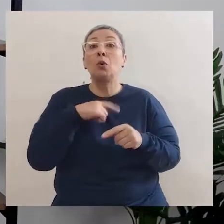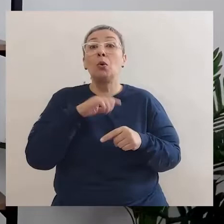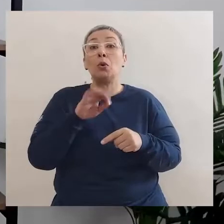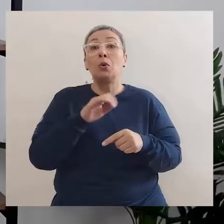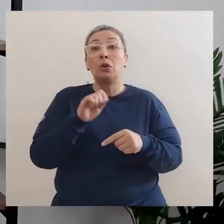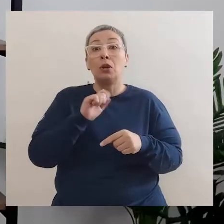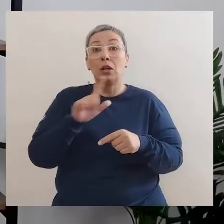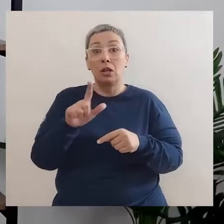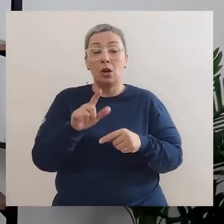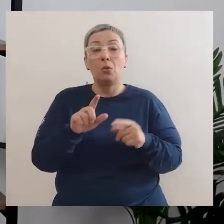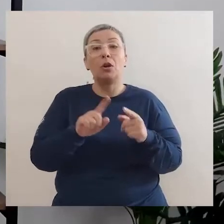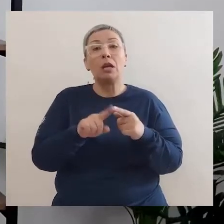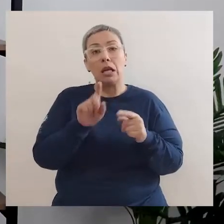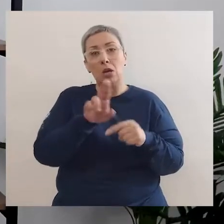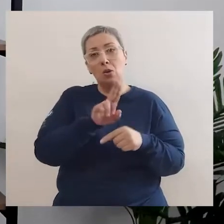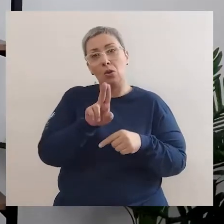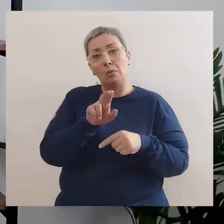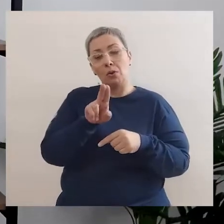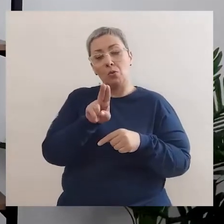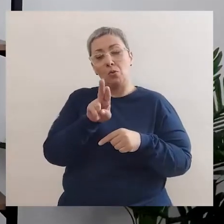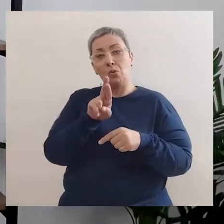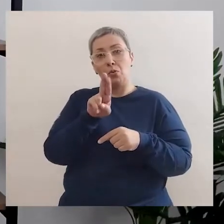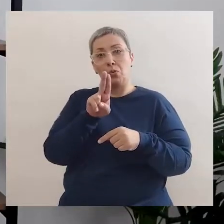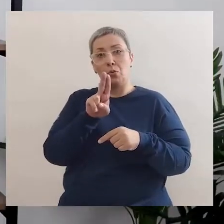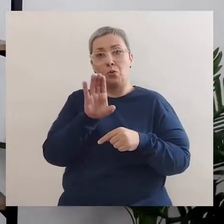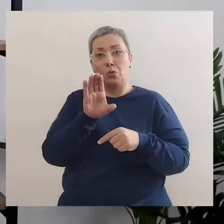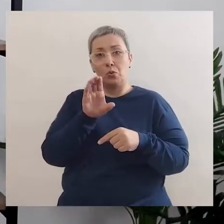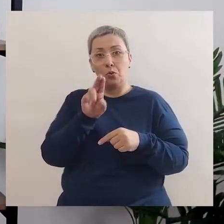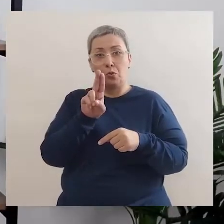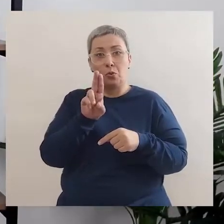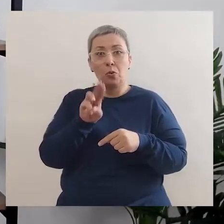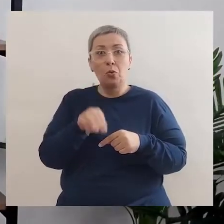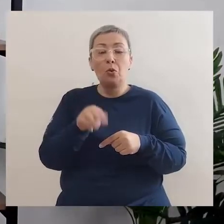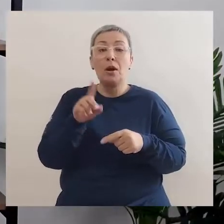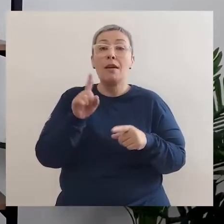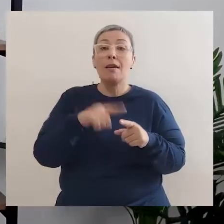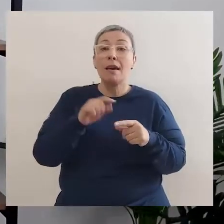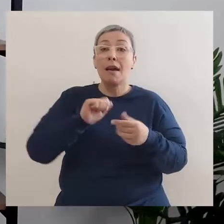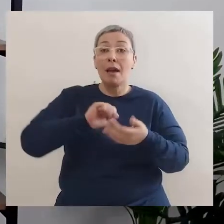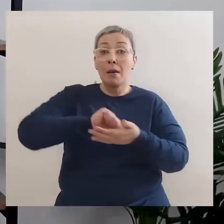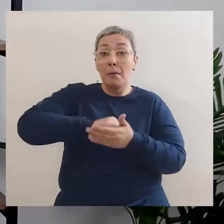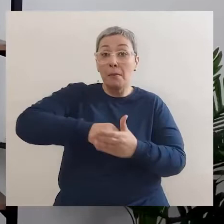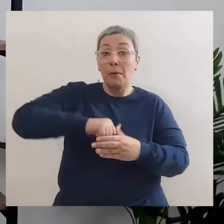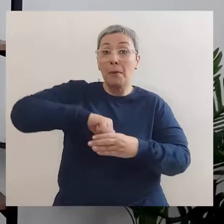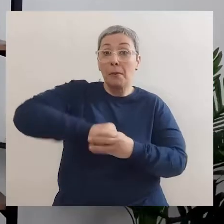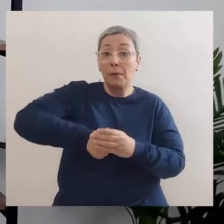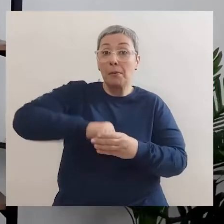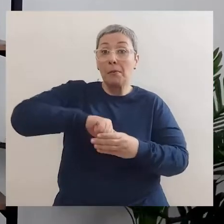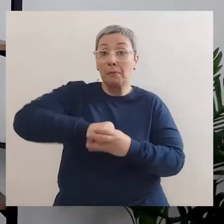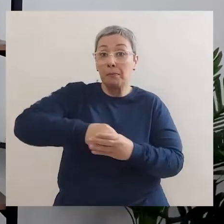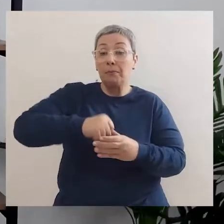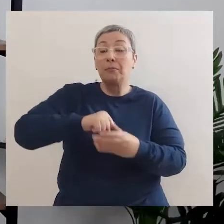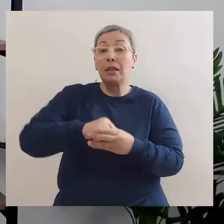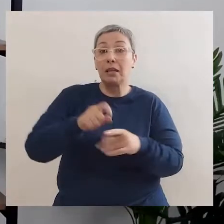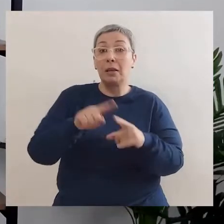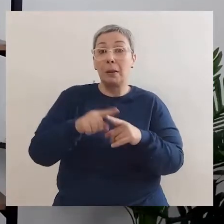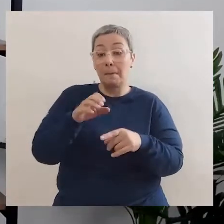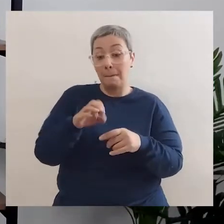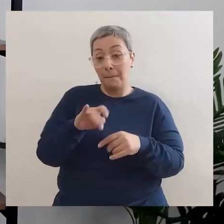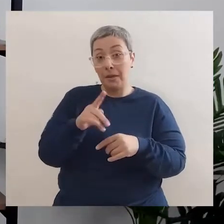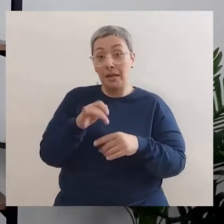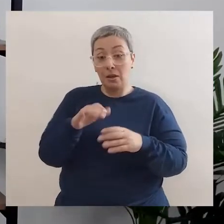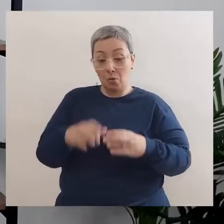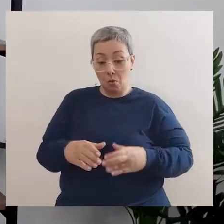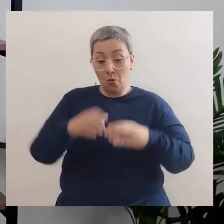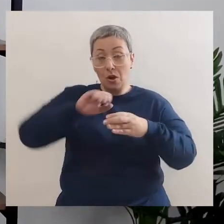usa, ele macera no pilão. Já ouviram falar de pilão? Então, ele vai macerando aquilo e ele vai virando